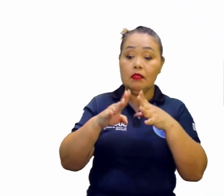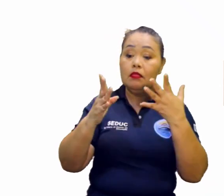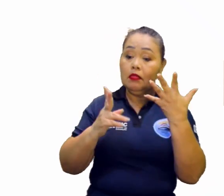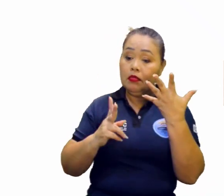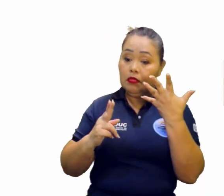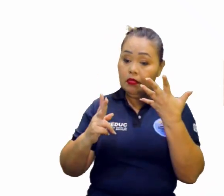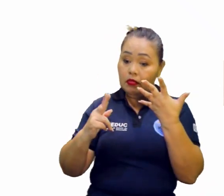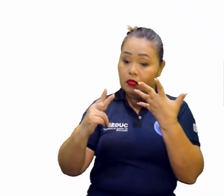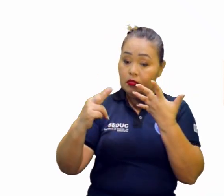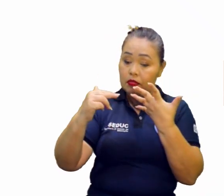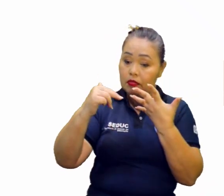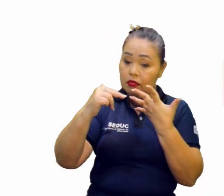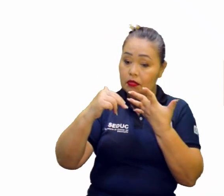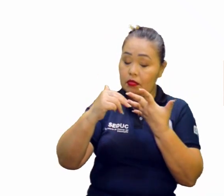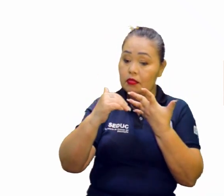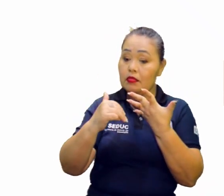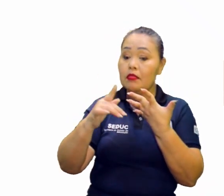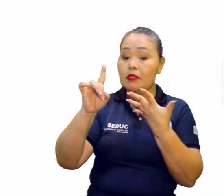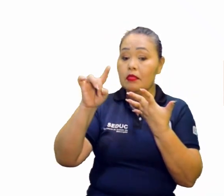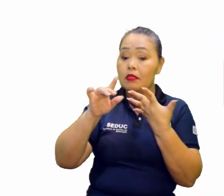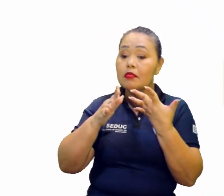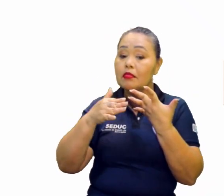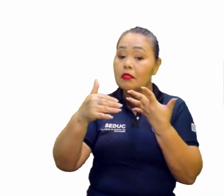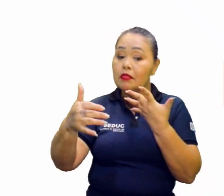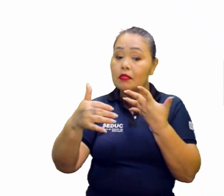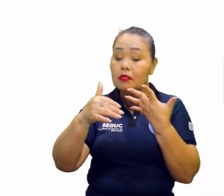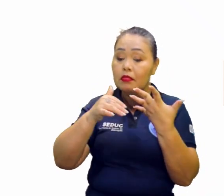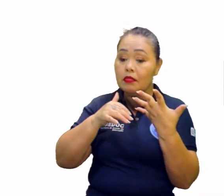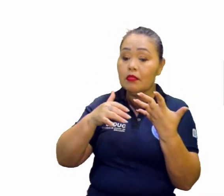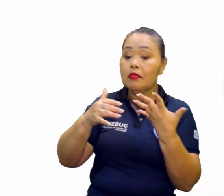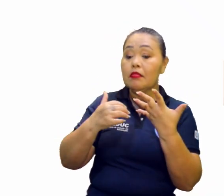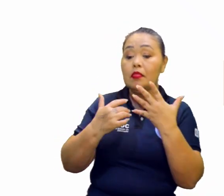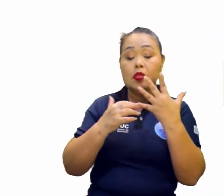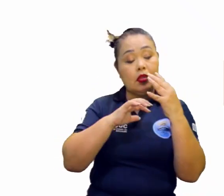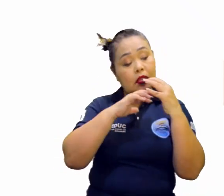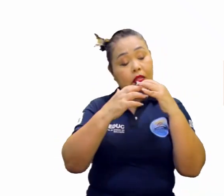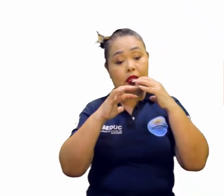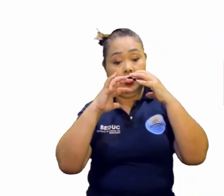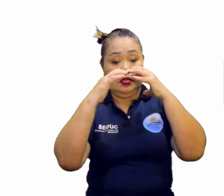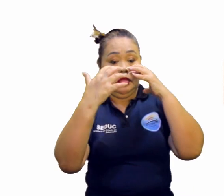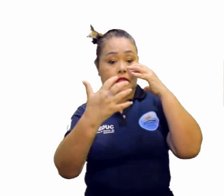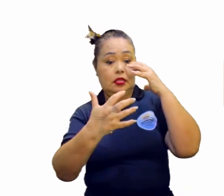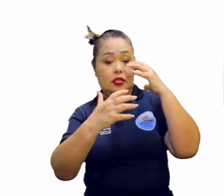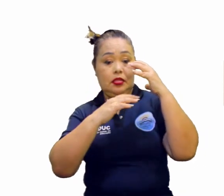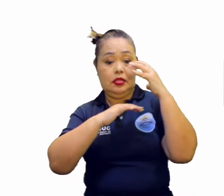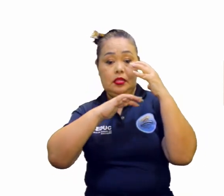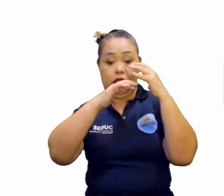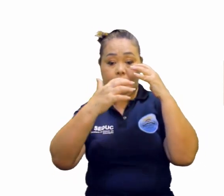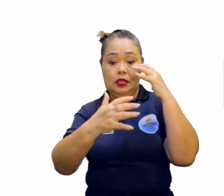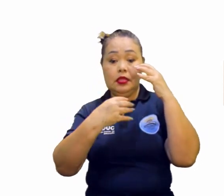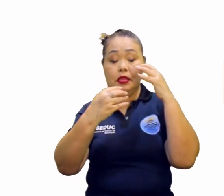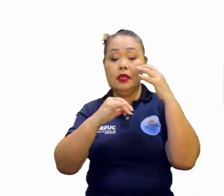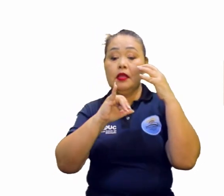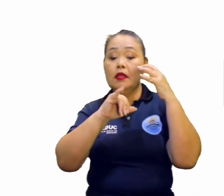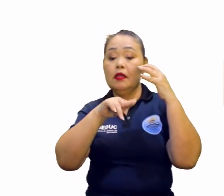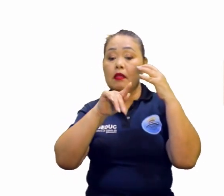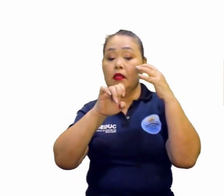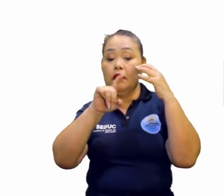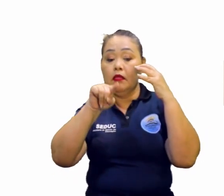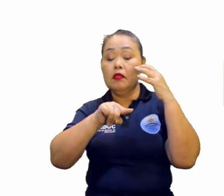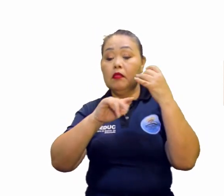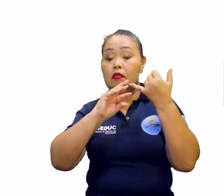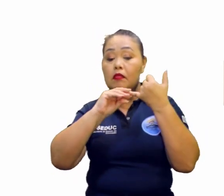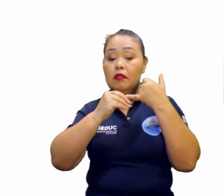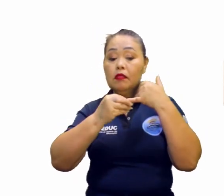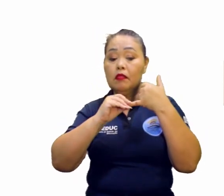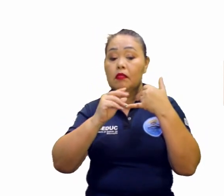caso de uso de espécies arbustivas, chamadas adubadeiras, como o ingá e o feijão guandu.